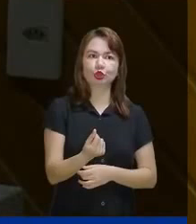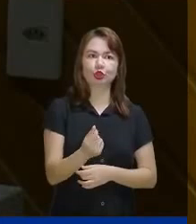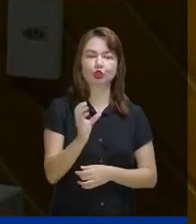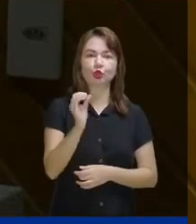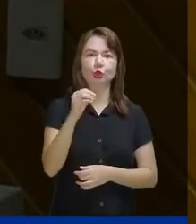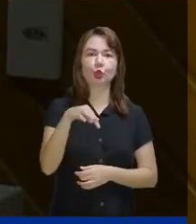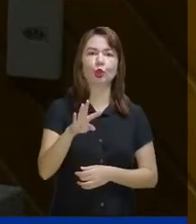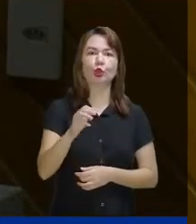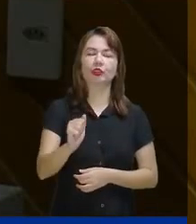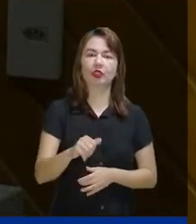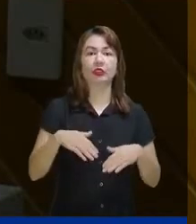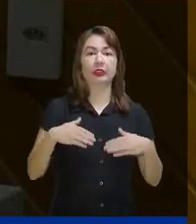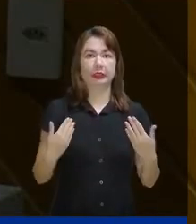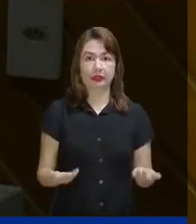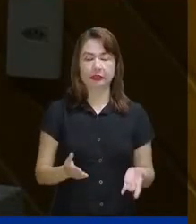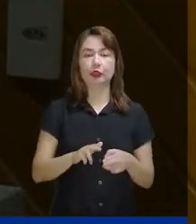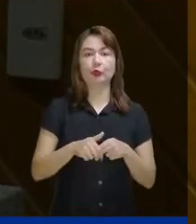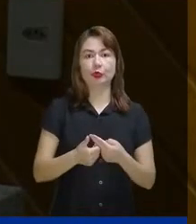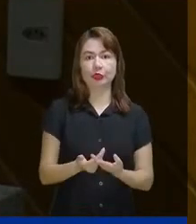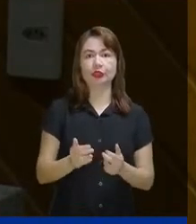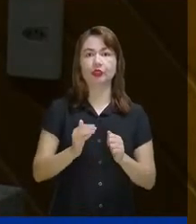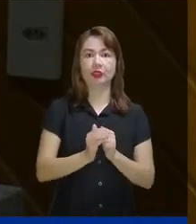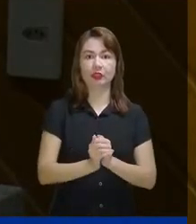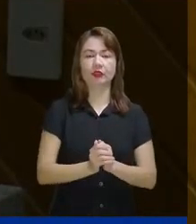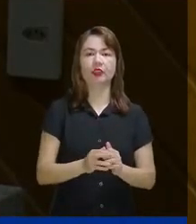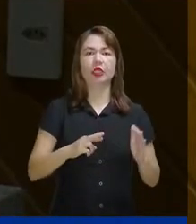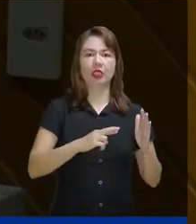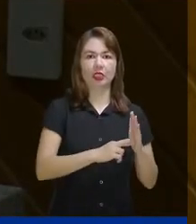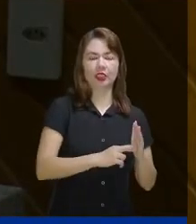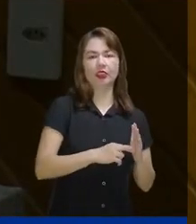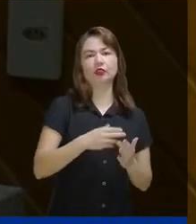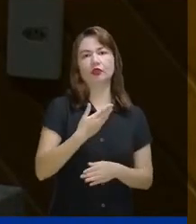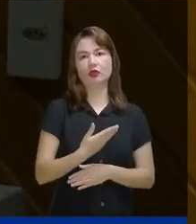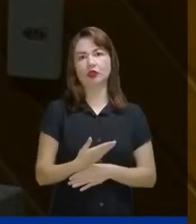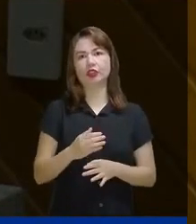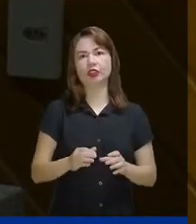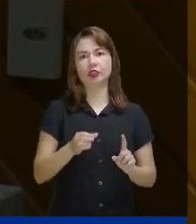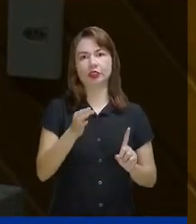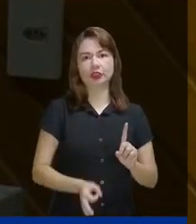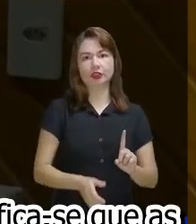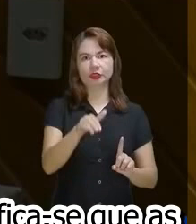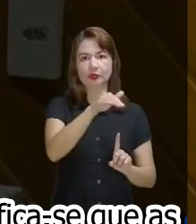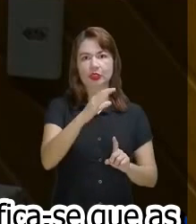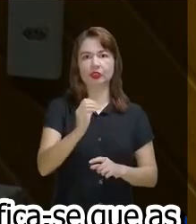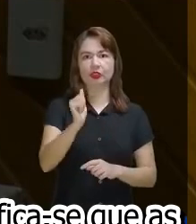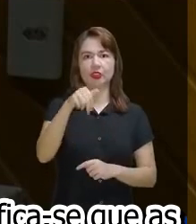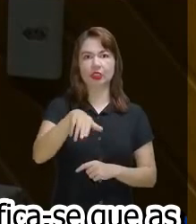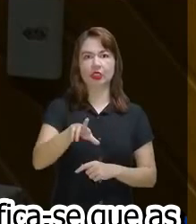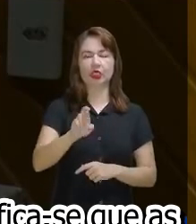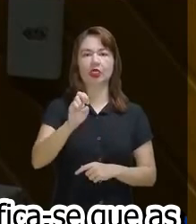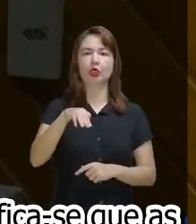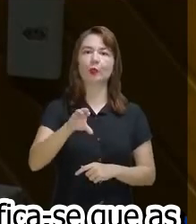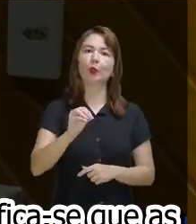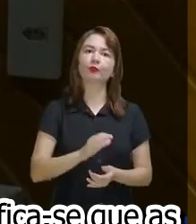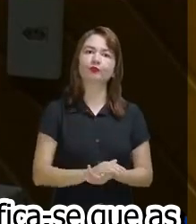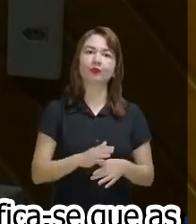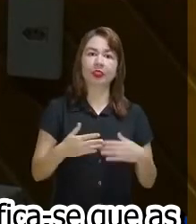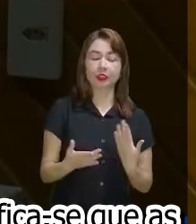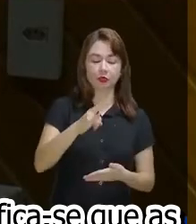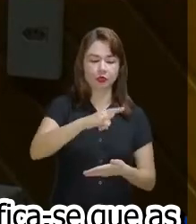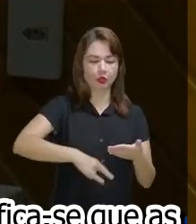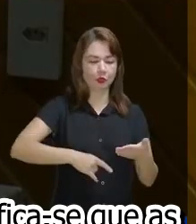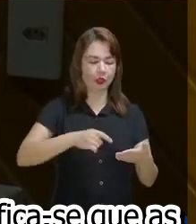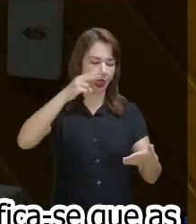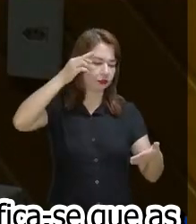valor o erário. Precedente desta Corte, relatoria do desembargador Carmo Antônio. Analisando a